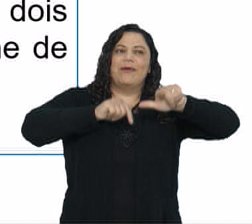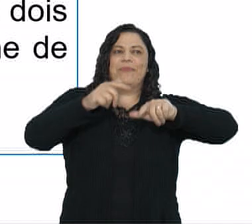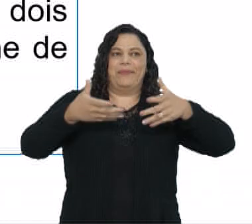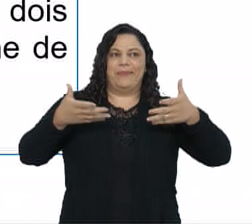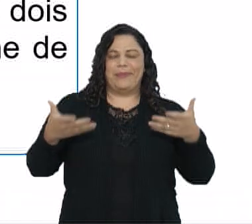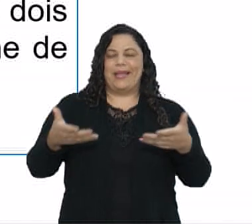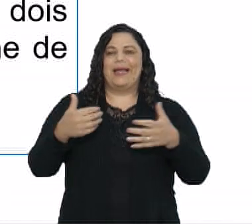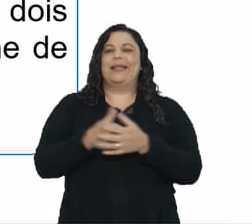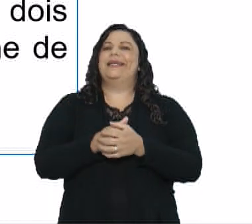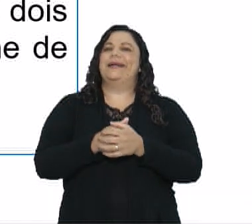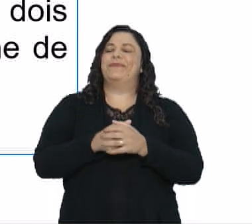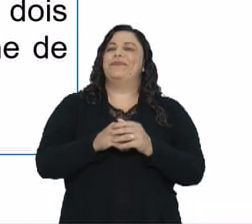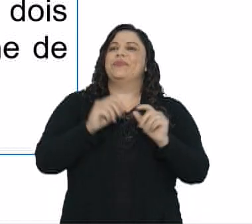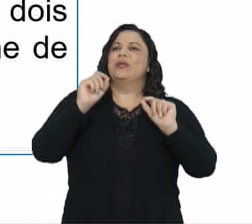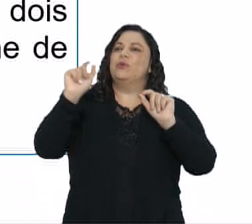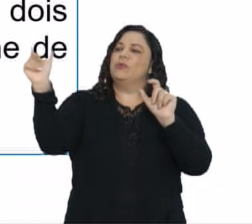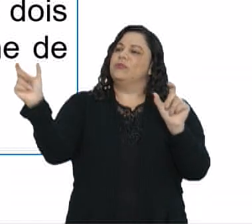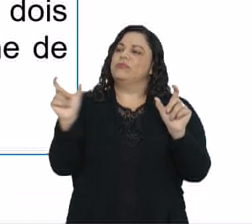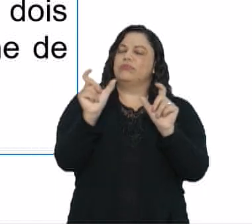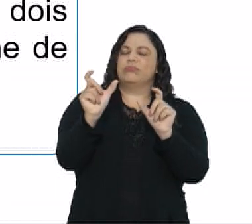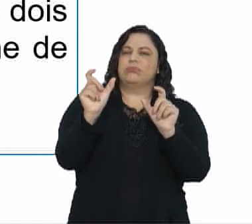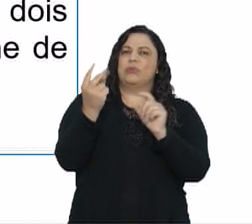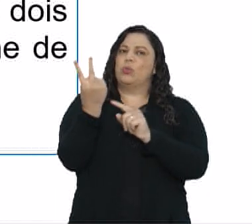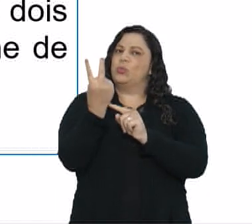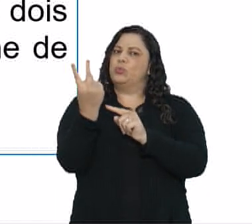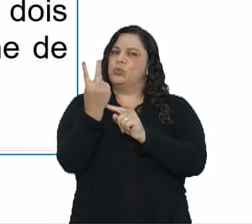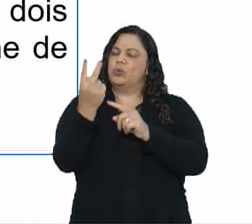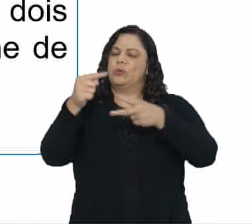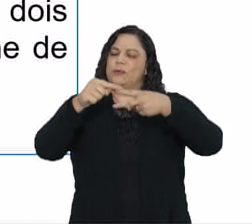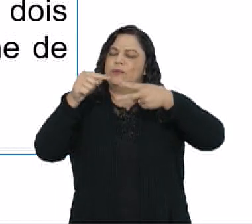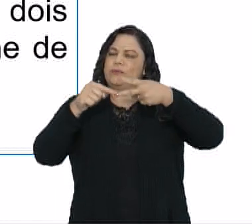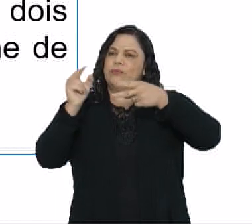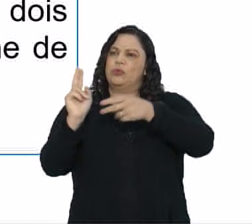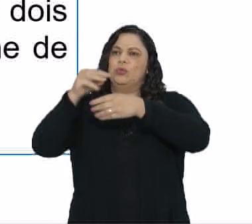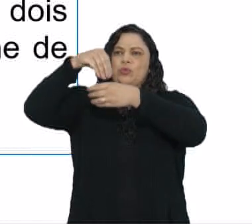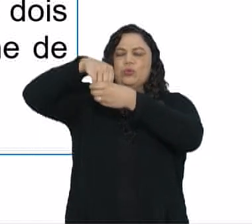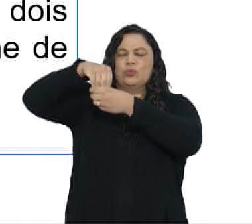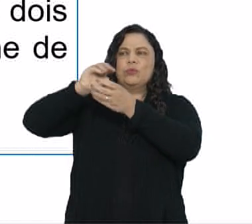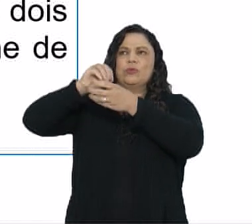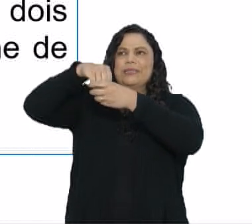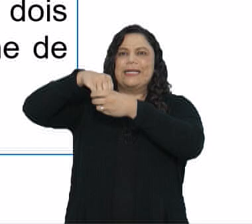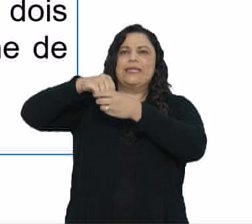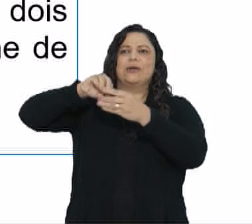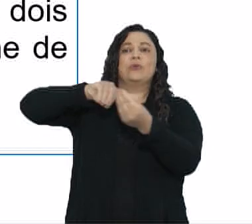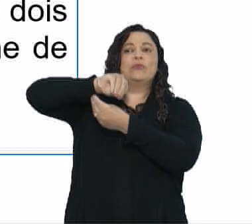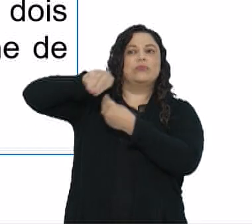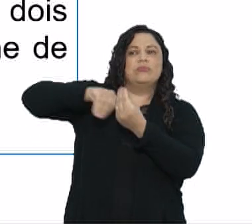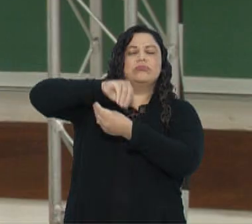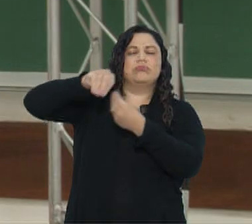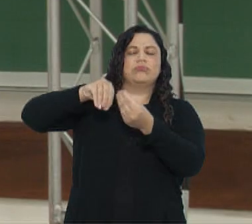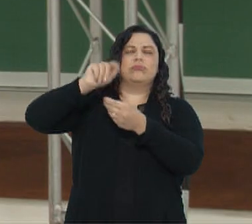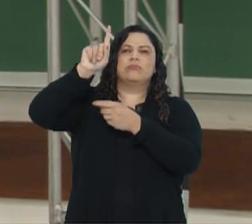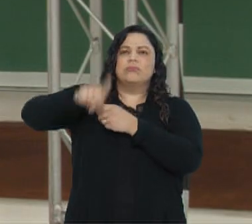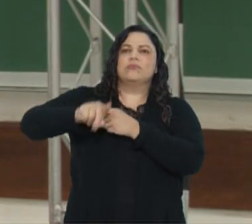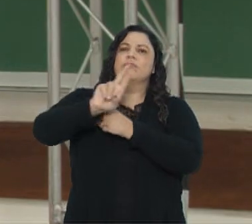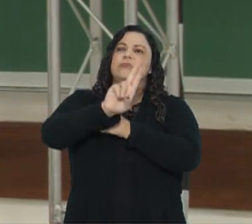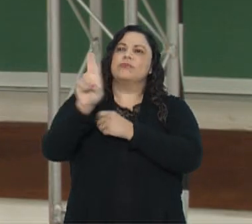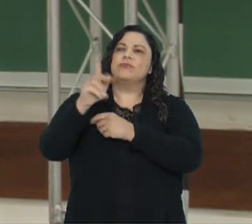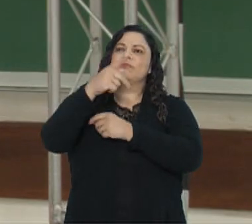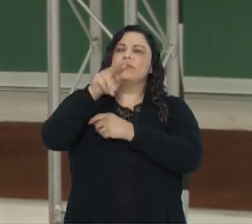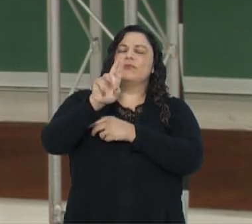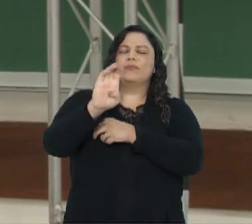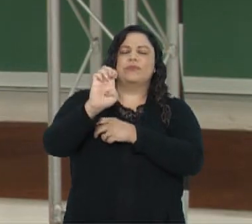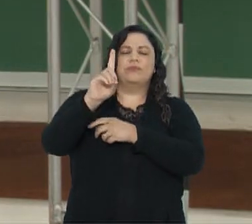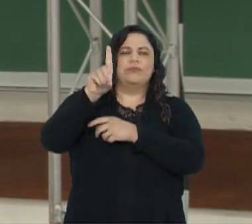Quando o predicado apresenta dois núcleos, um verbo e um predicativo, damos o nome de predicado verbo